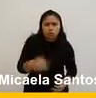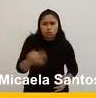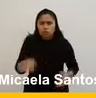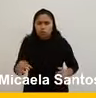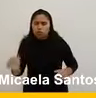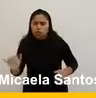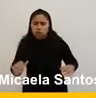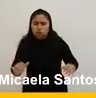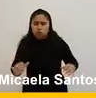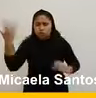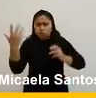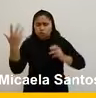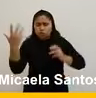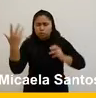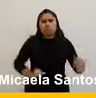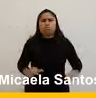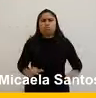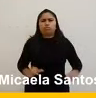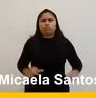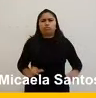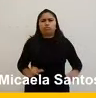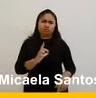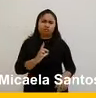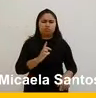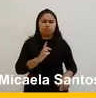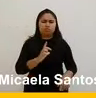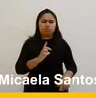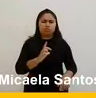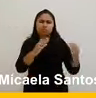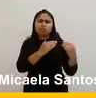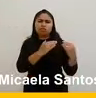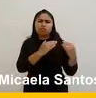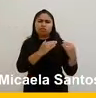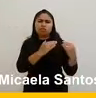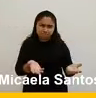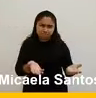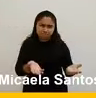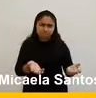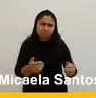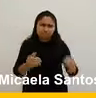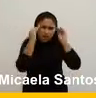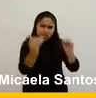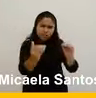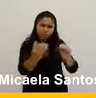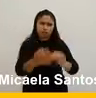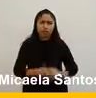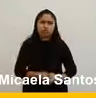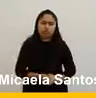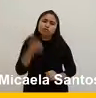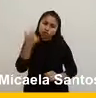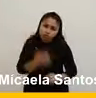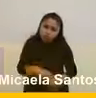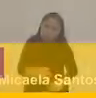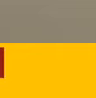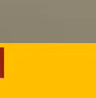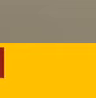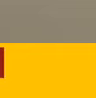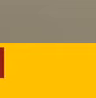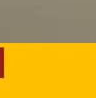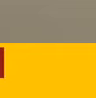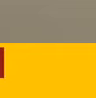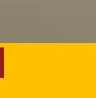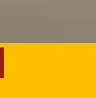que sente naquele momento. Hoje, sou portador de um novo pedido de desculpas do prefeito